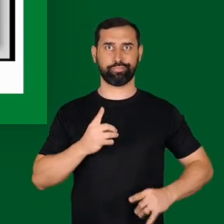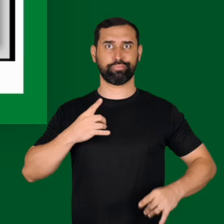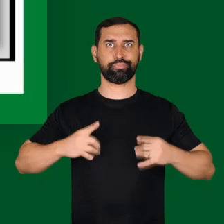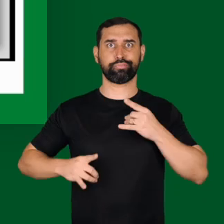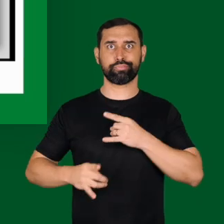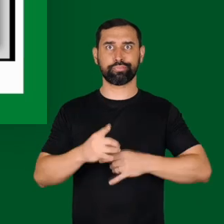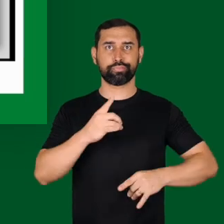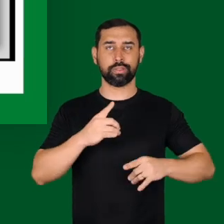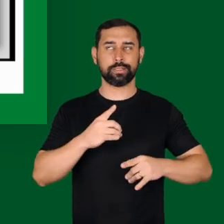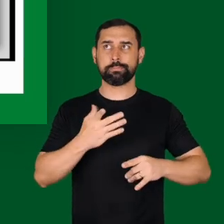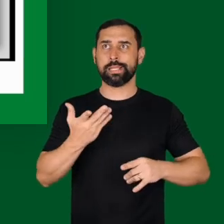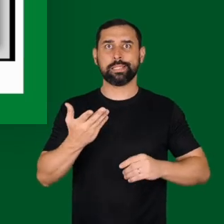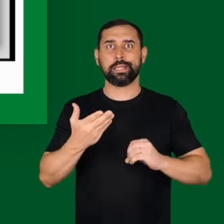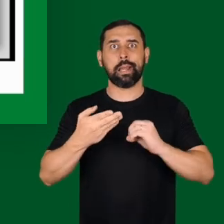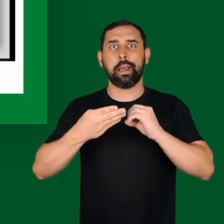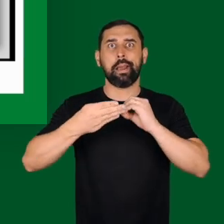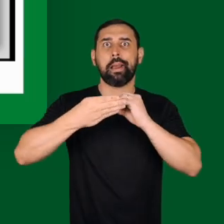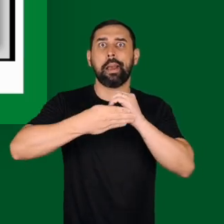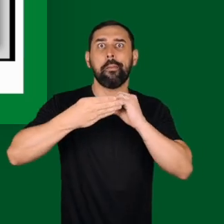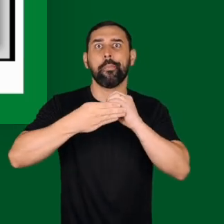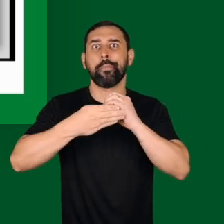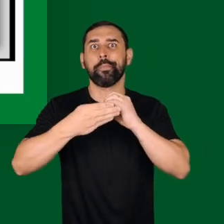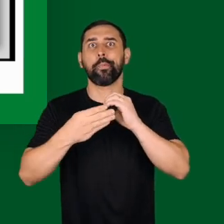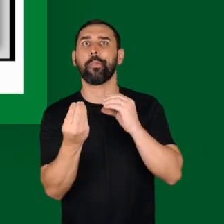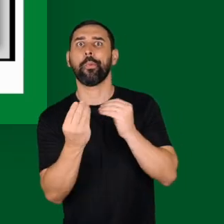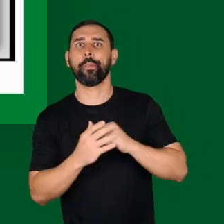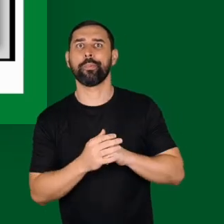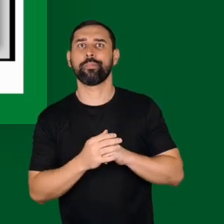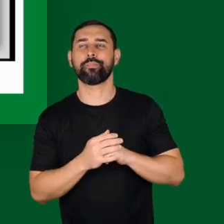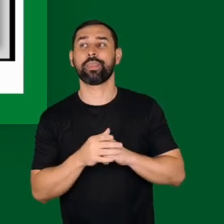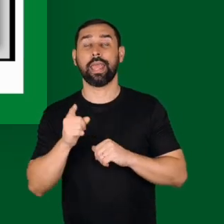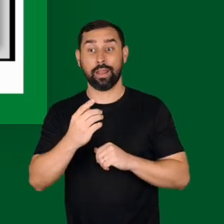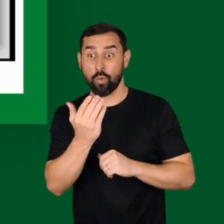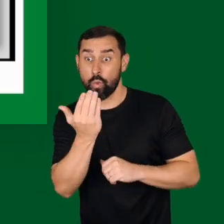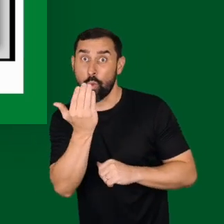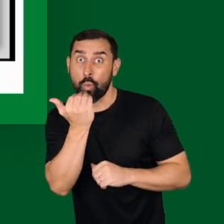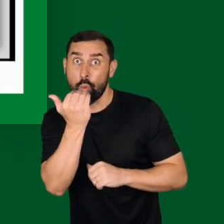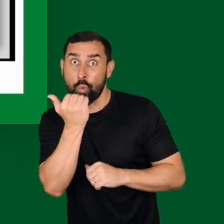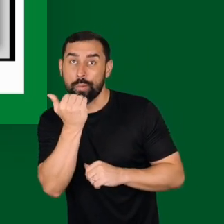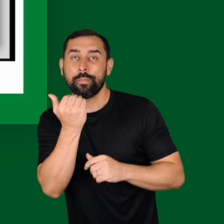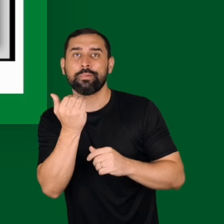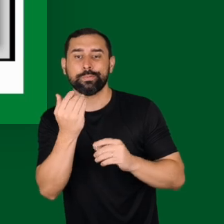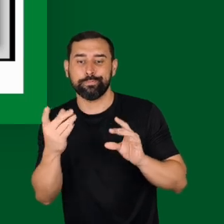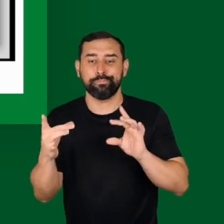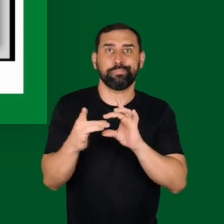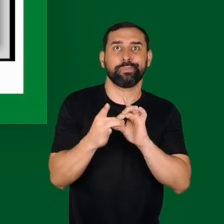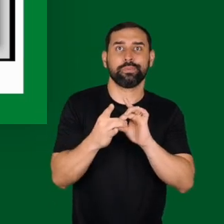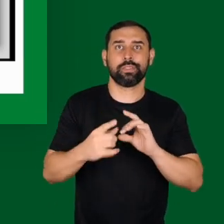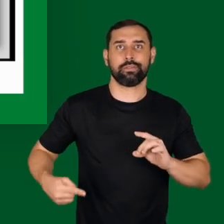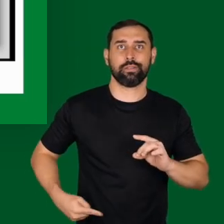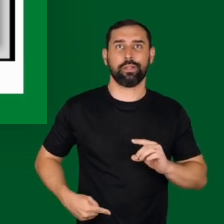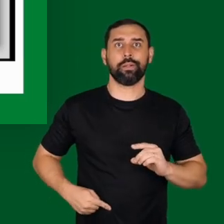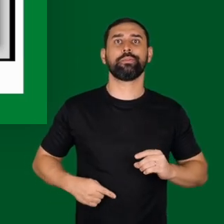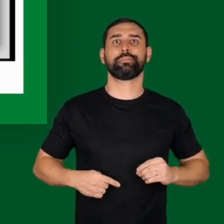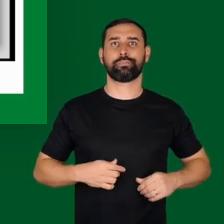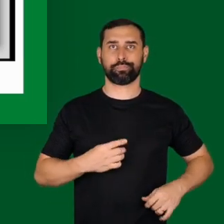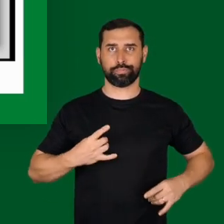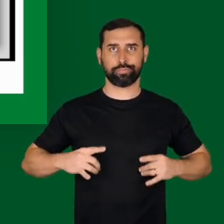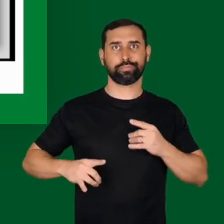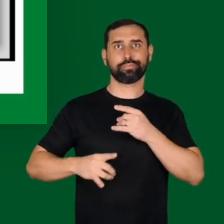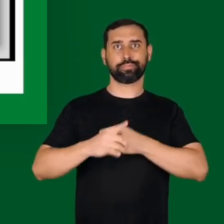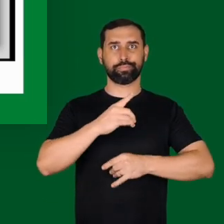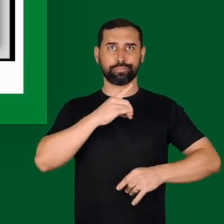precisa simular o que seria uma produção normal do pâncreas. Então, quando ele se alimenta, ele precisa aplicar a insulina de acordo